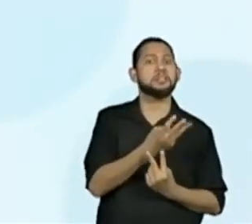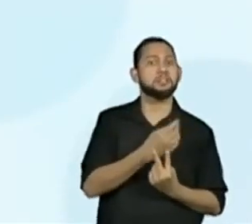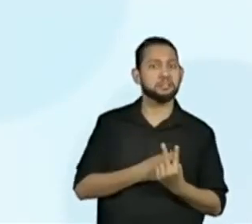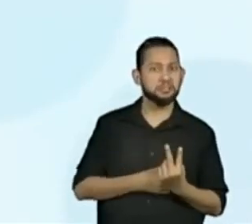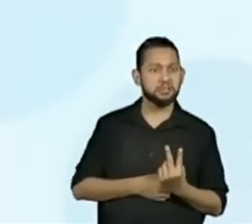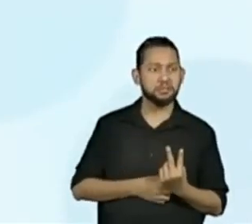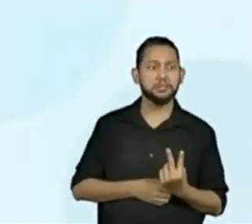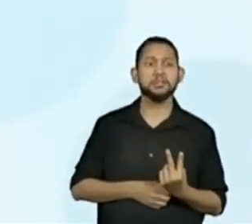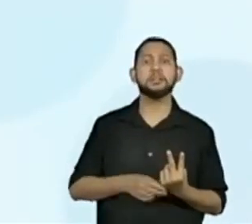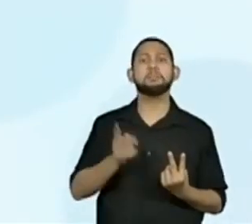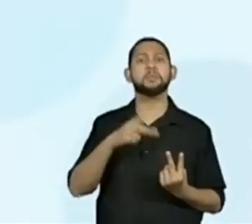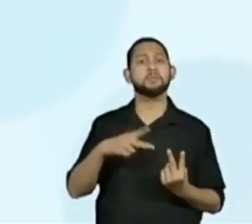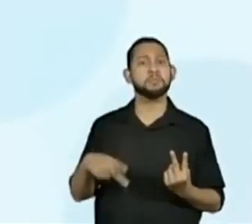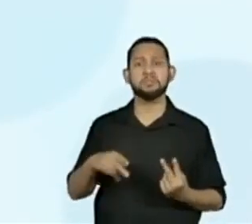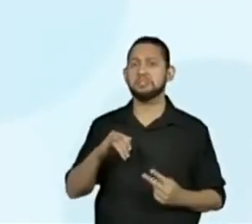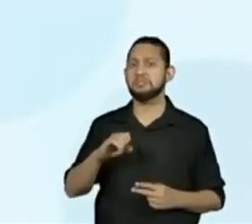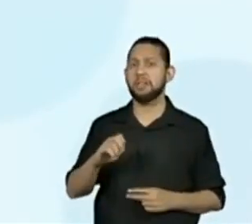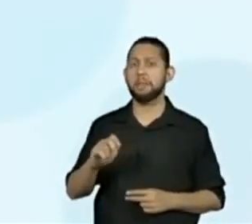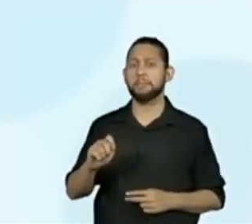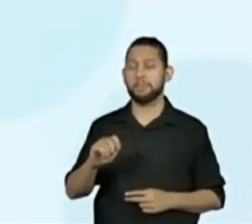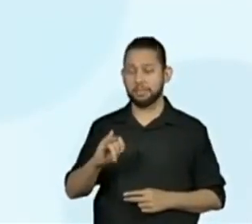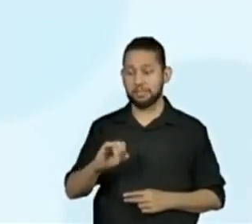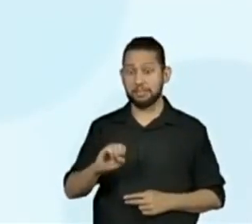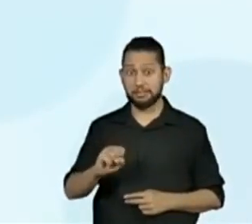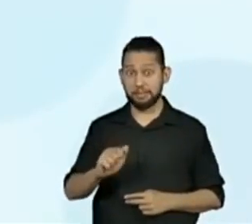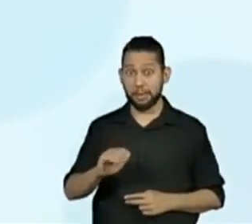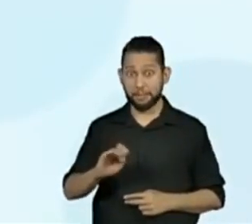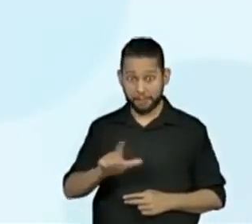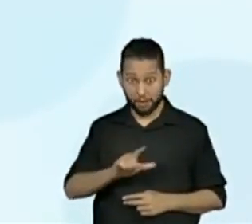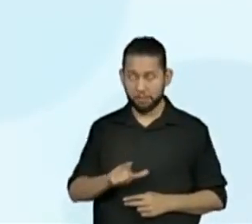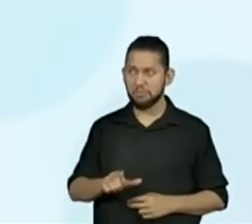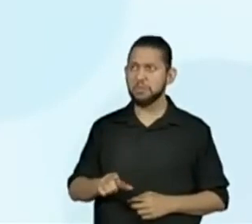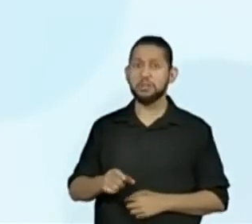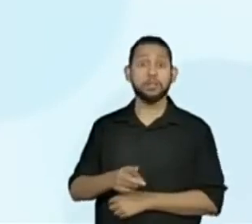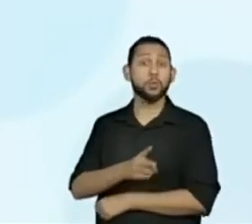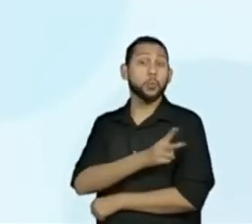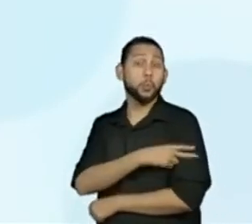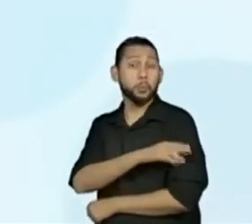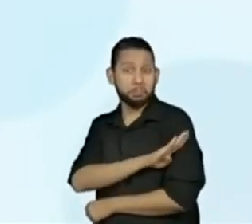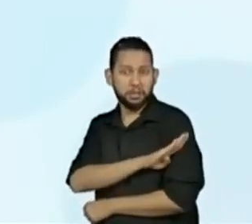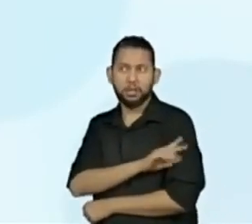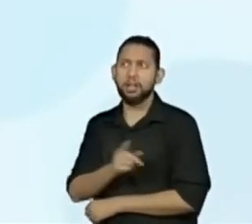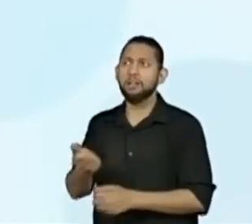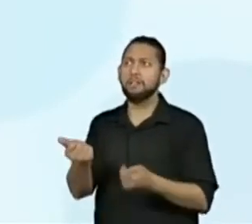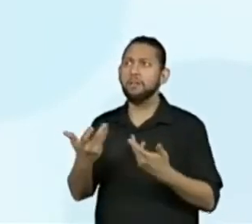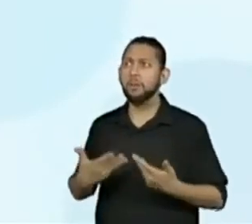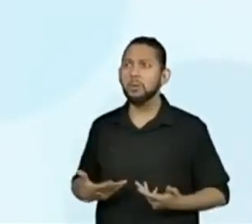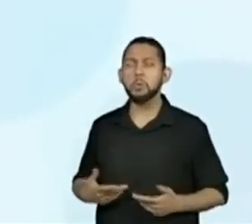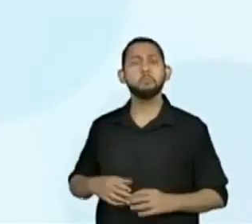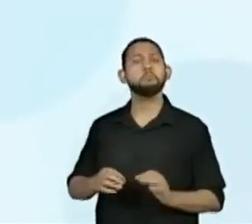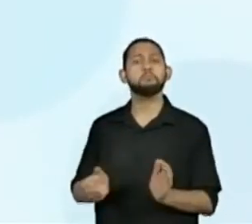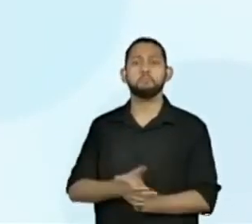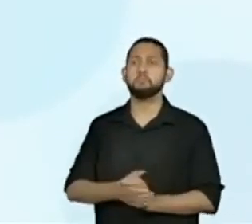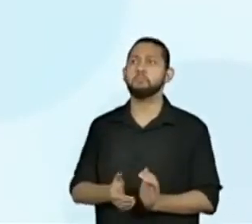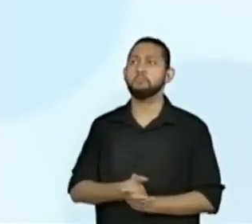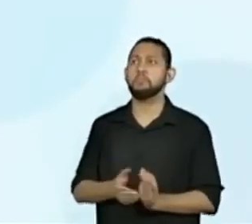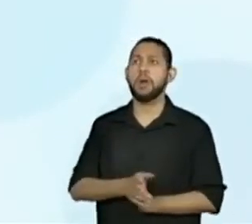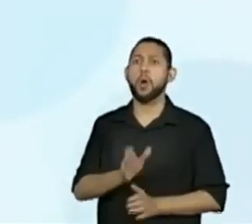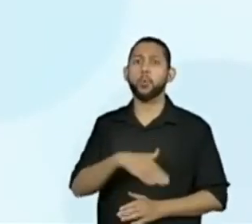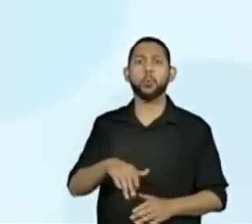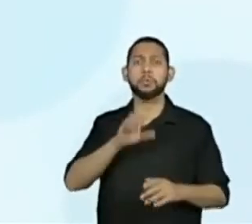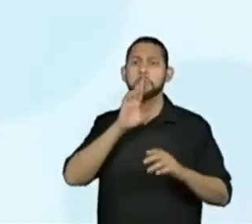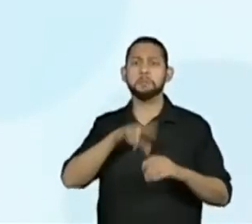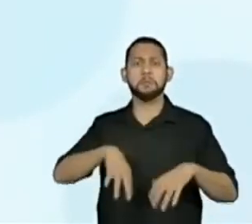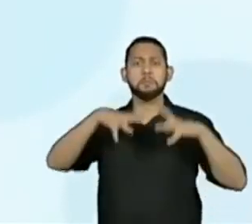professora Isabel, do segundo ano B, né? Ela não colocou o nome da escola, mas falou que eles estão com tudo, hein? Então vamos lá com